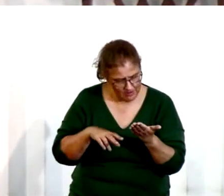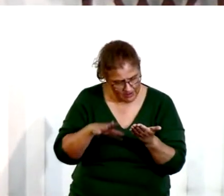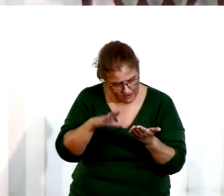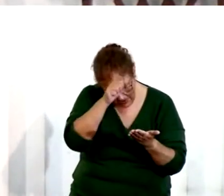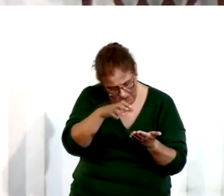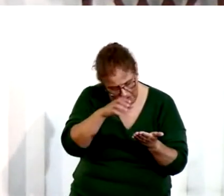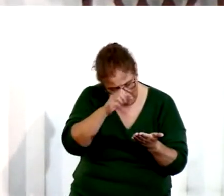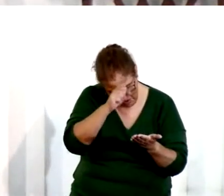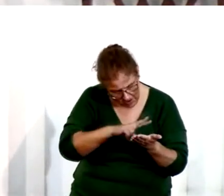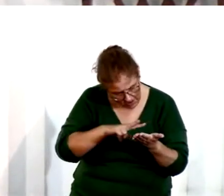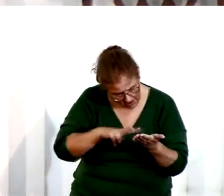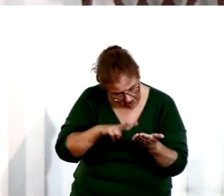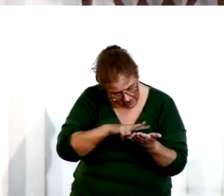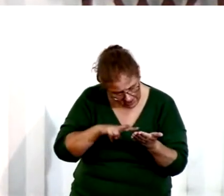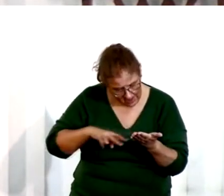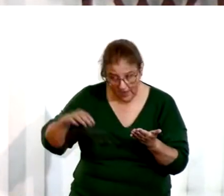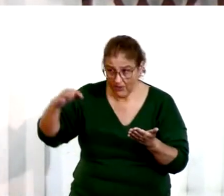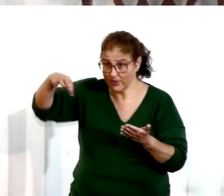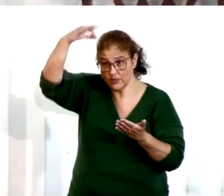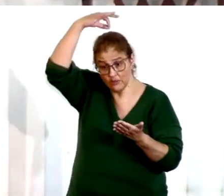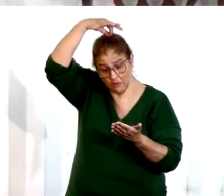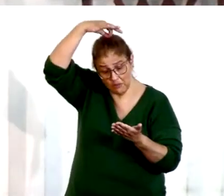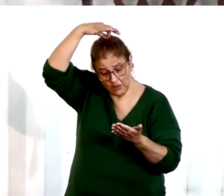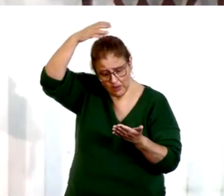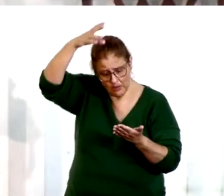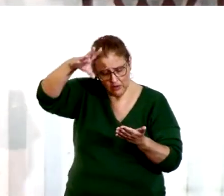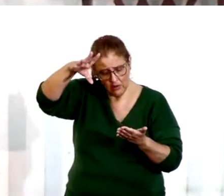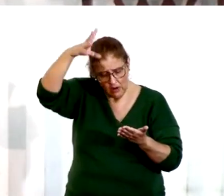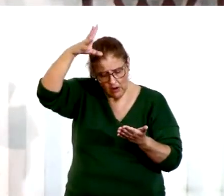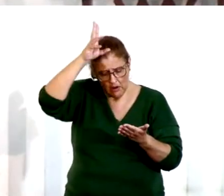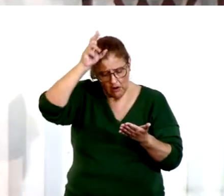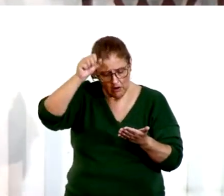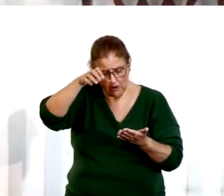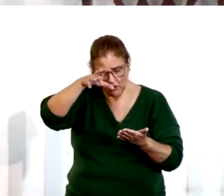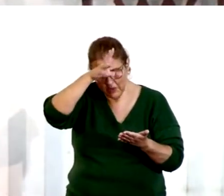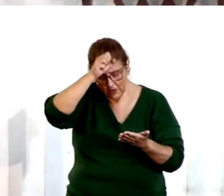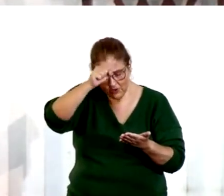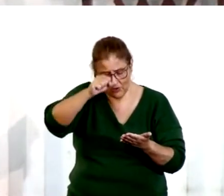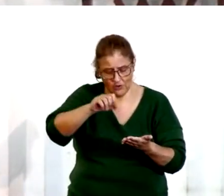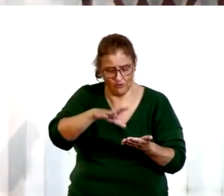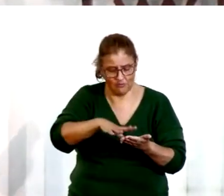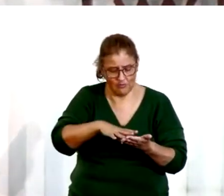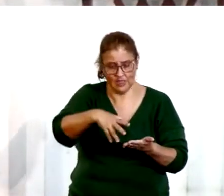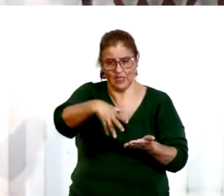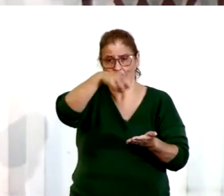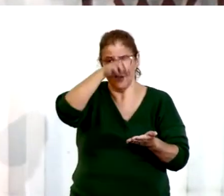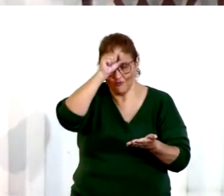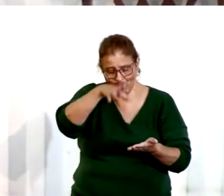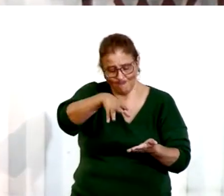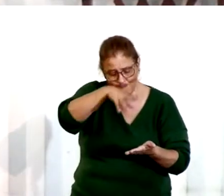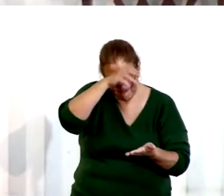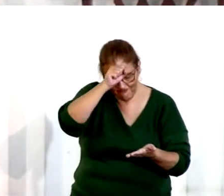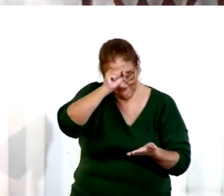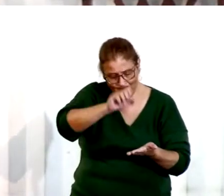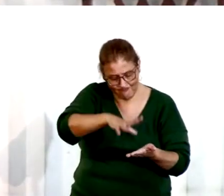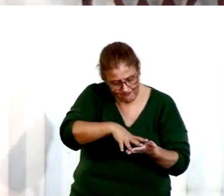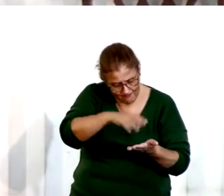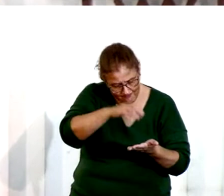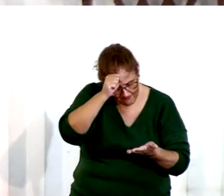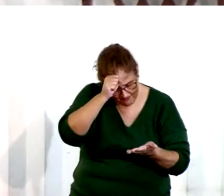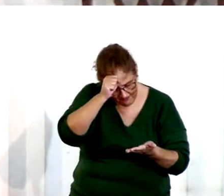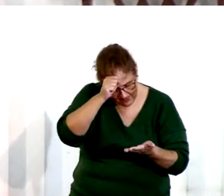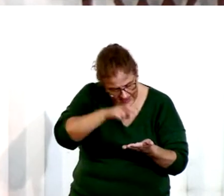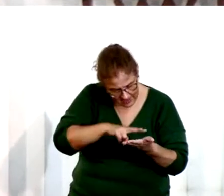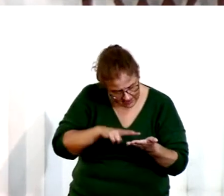entender. Você começou a ter uma segurança que antes você não tinha. E então, quando você menos percebeu, você